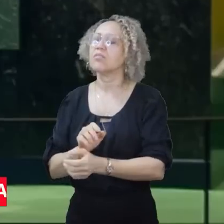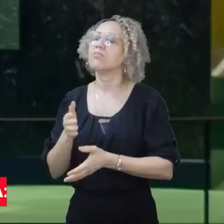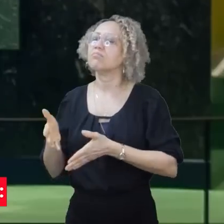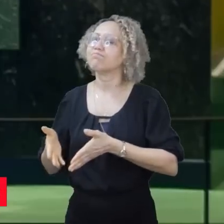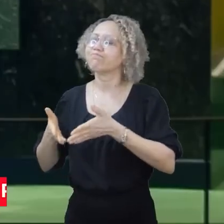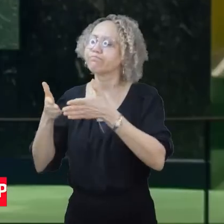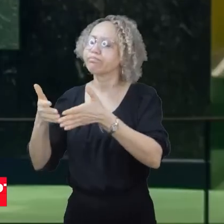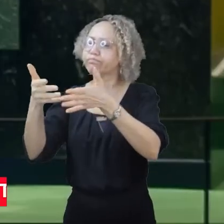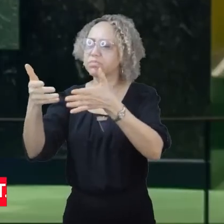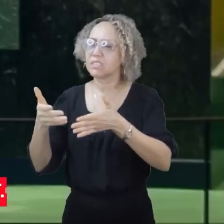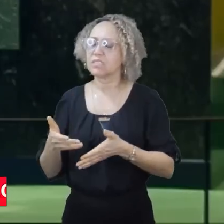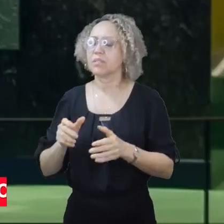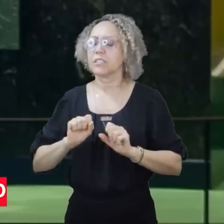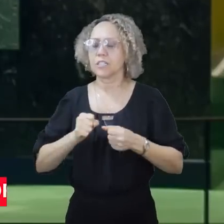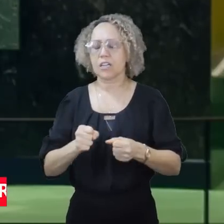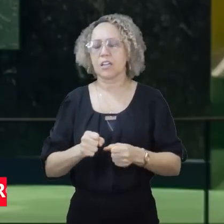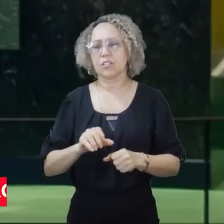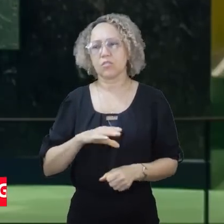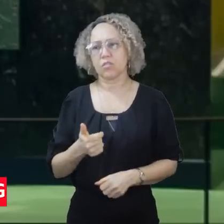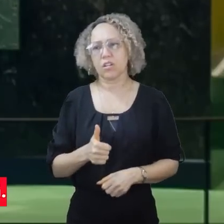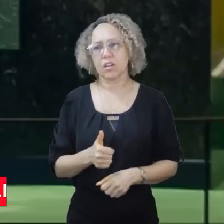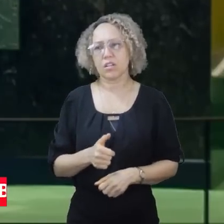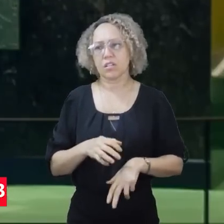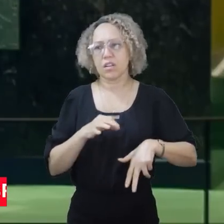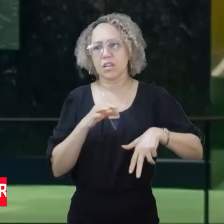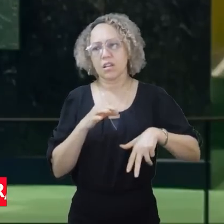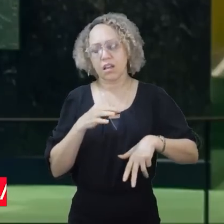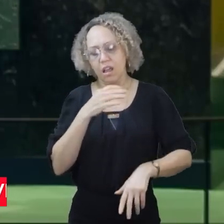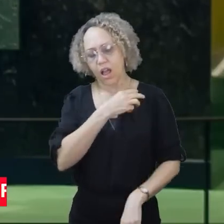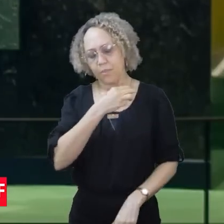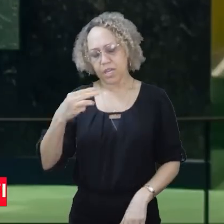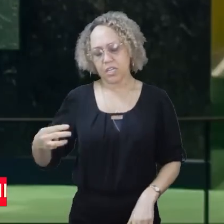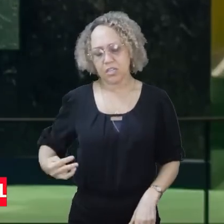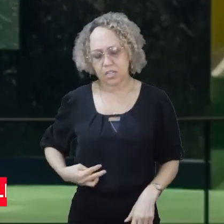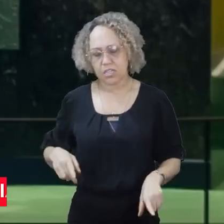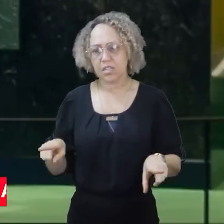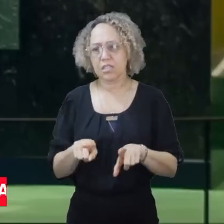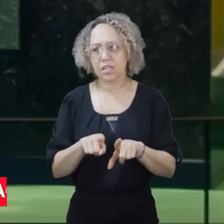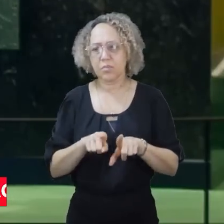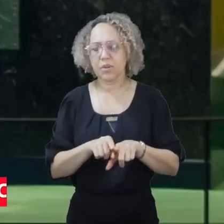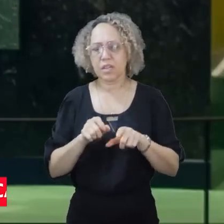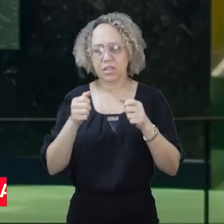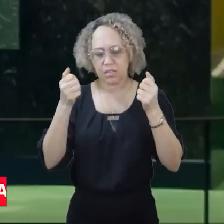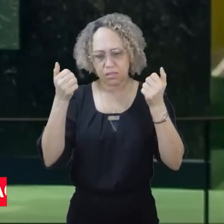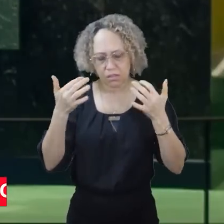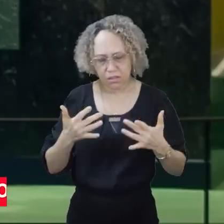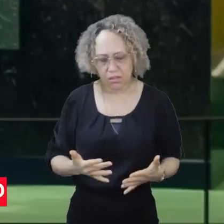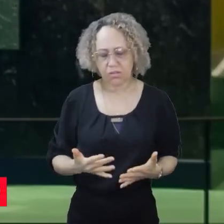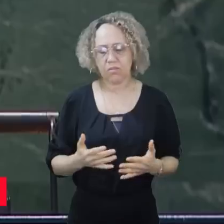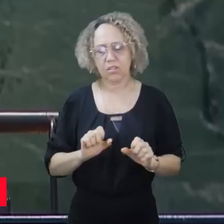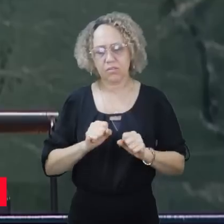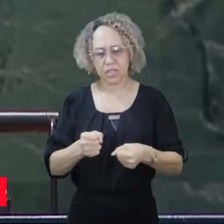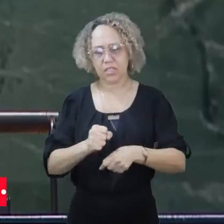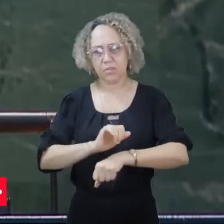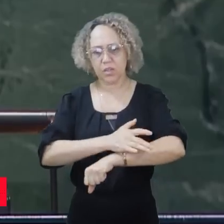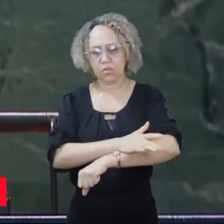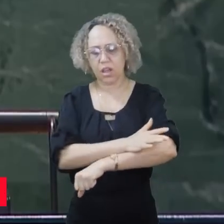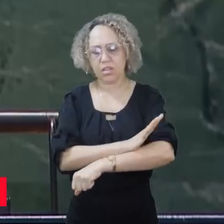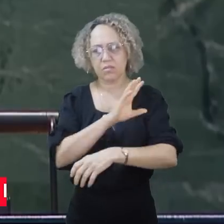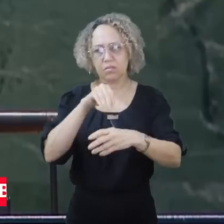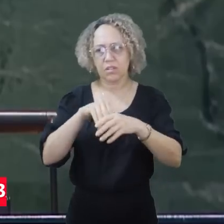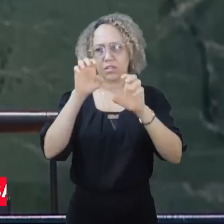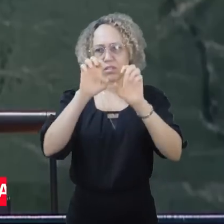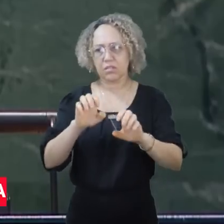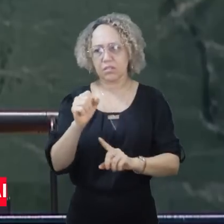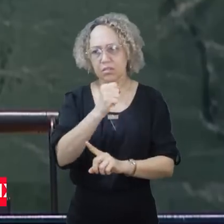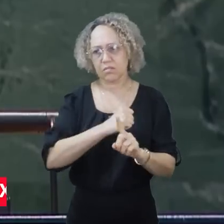A ministra também destacou a importância da união internacional no enfrentamento ao racismo estrutural. Estamos reunidos em